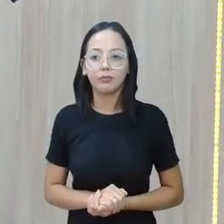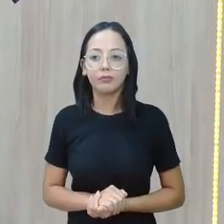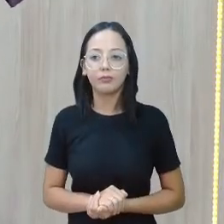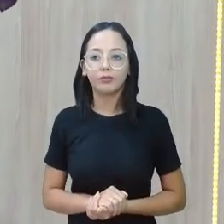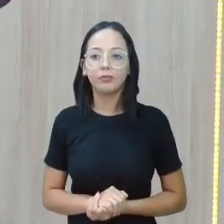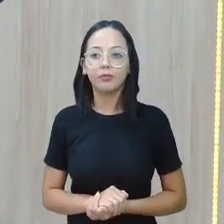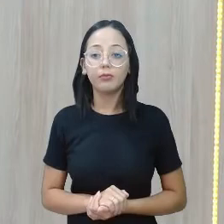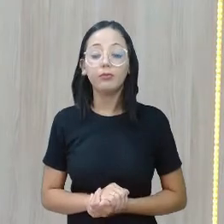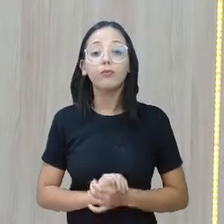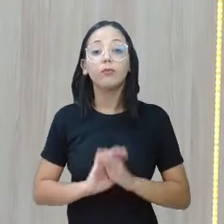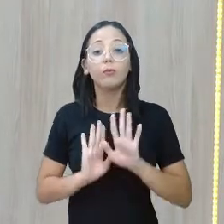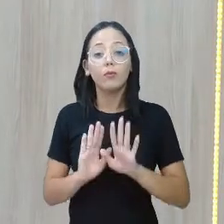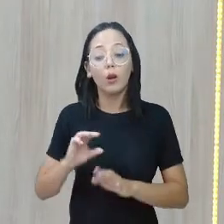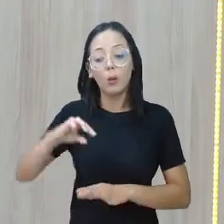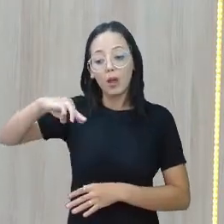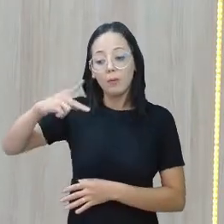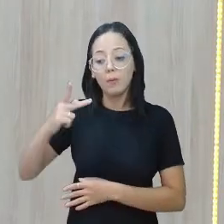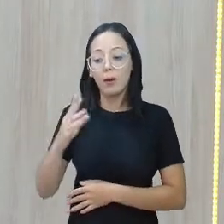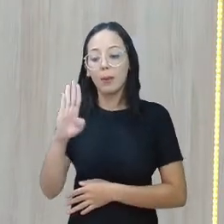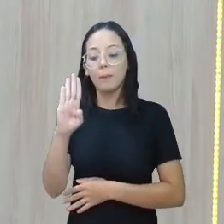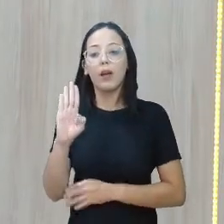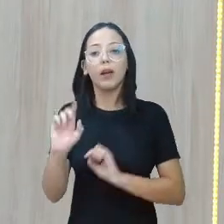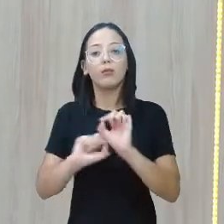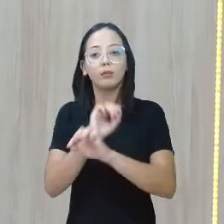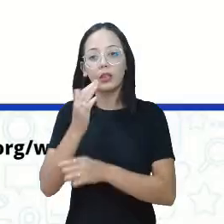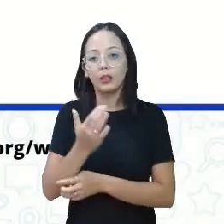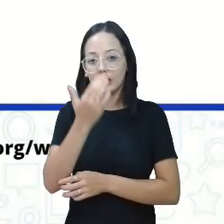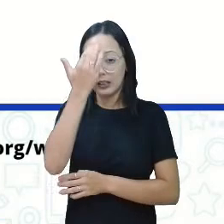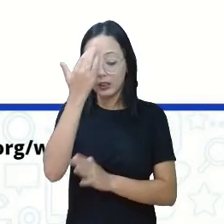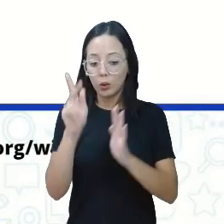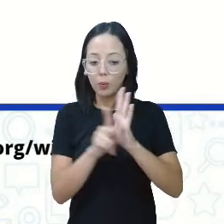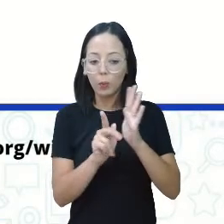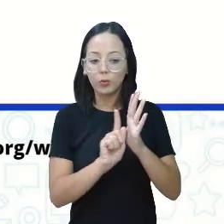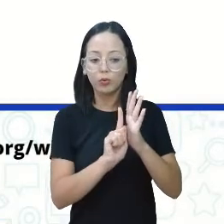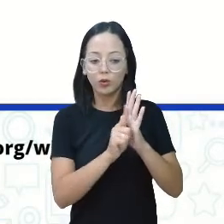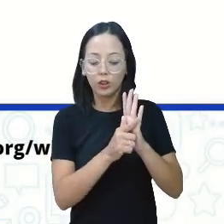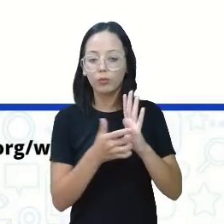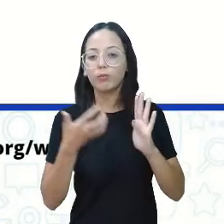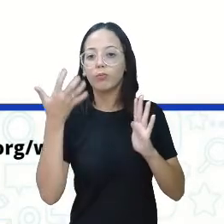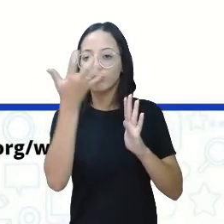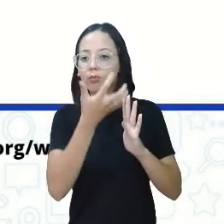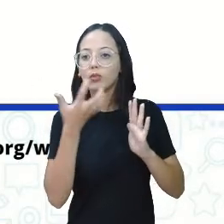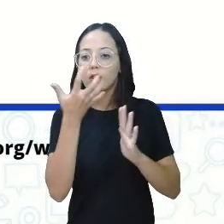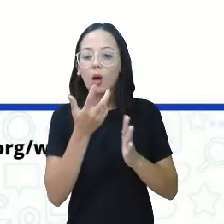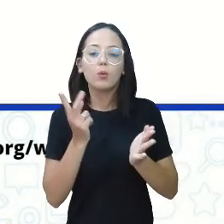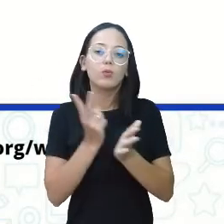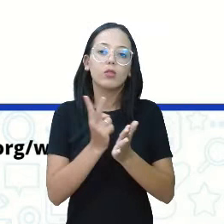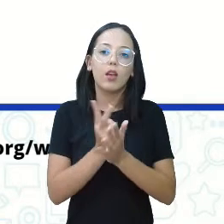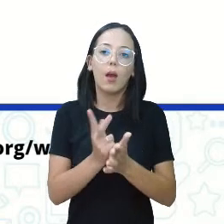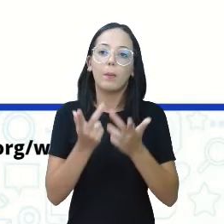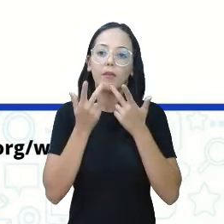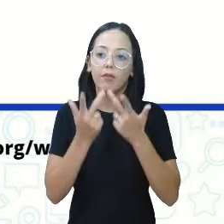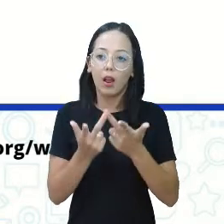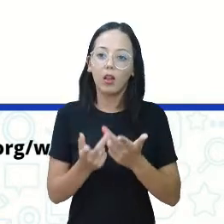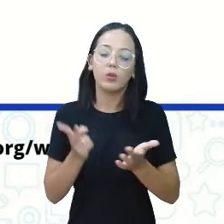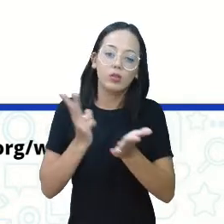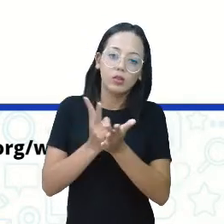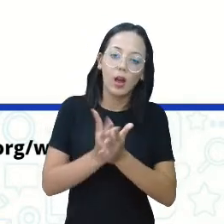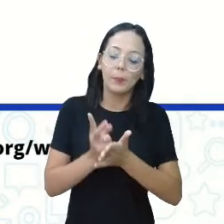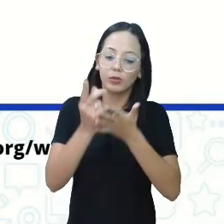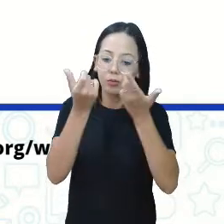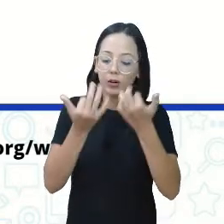Bom, a MPB é vagamente entendida como um gênero musical. Estou sempre repetindo, não vou deixar de